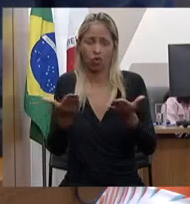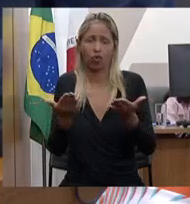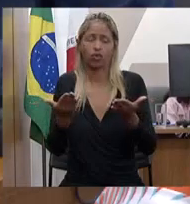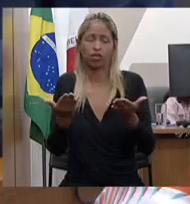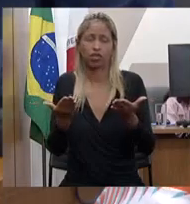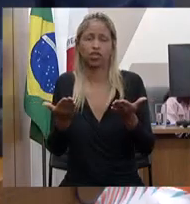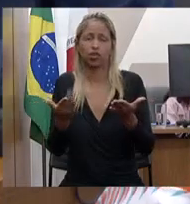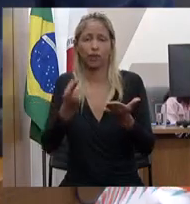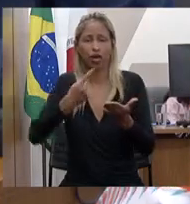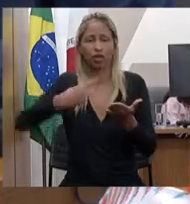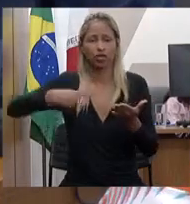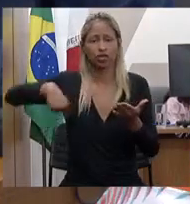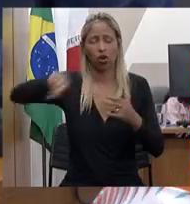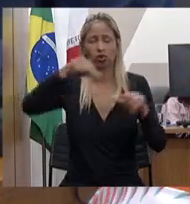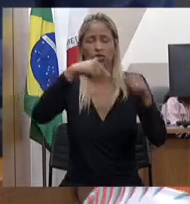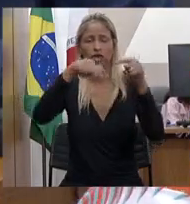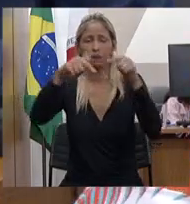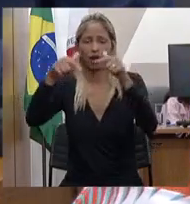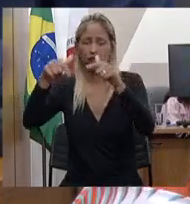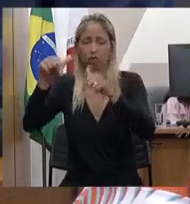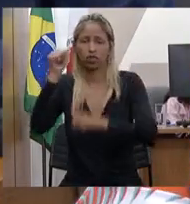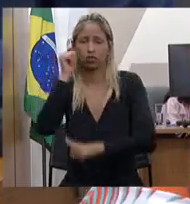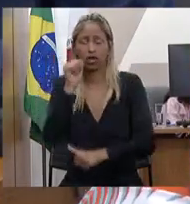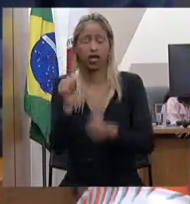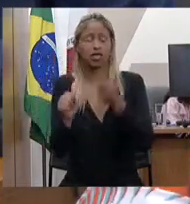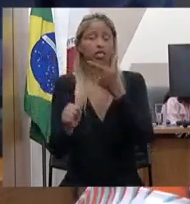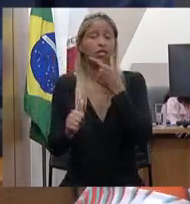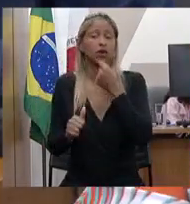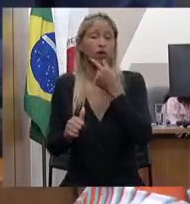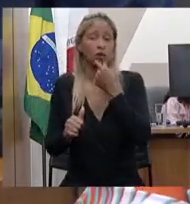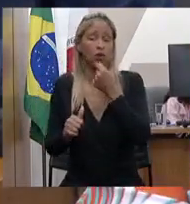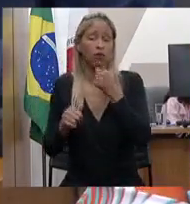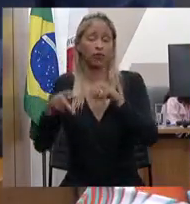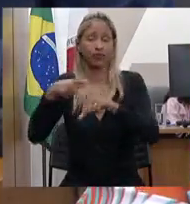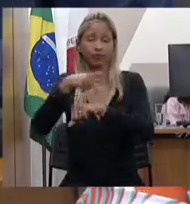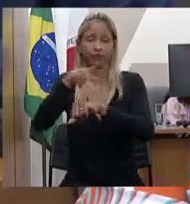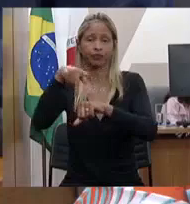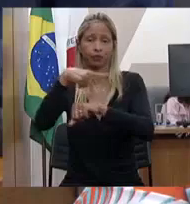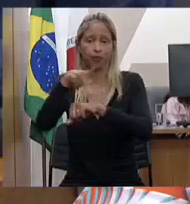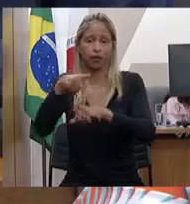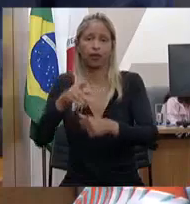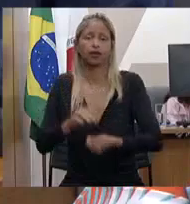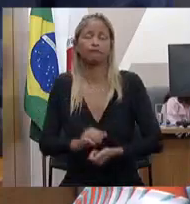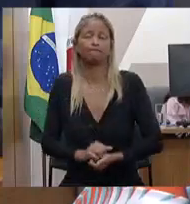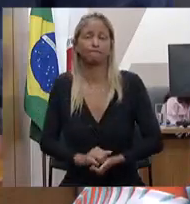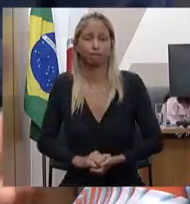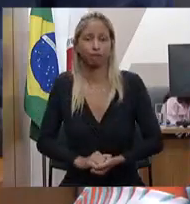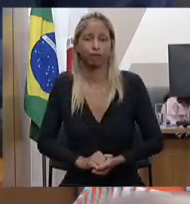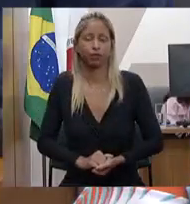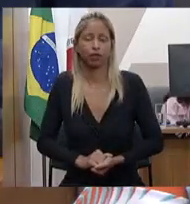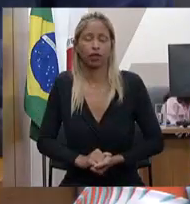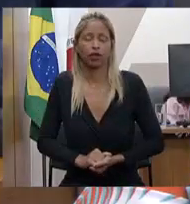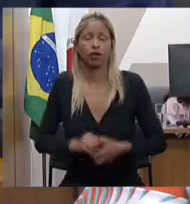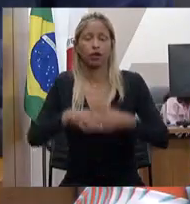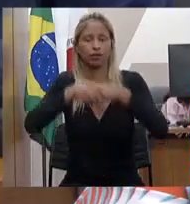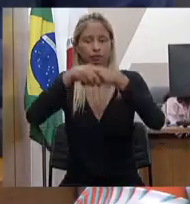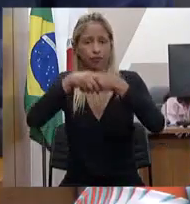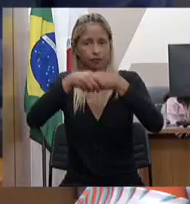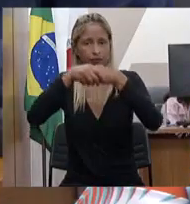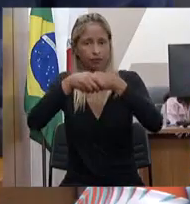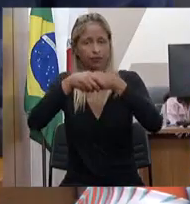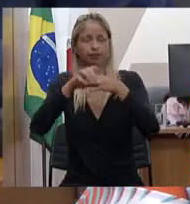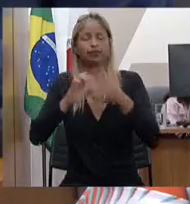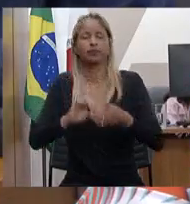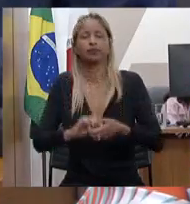para todos os trabalhadores e trabalhadores desse país é cumprimento a ele